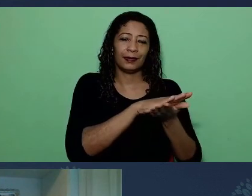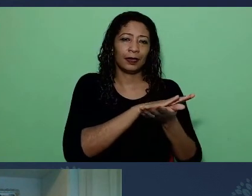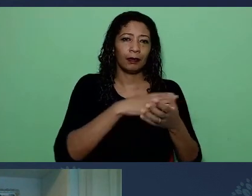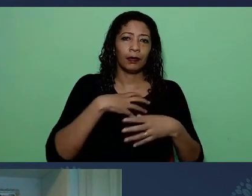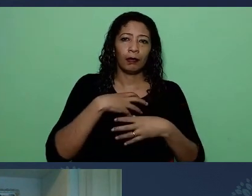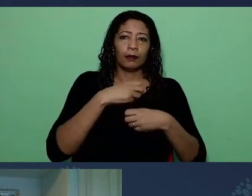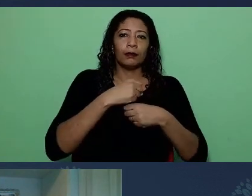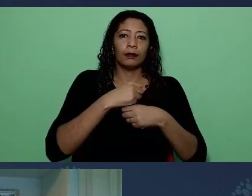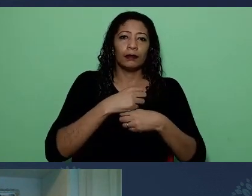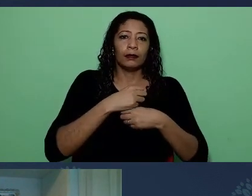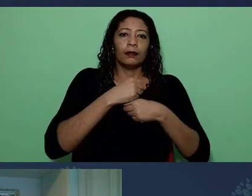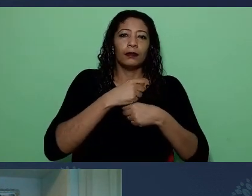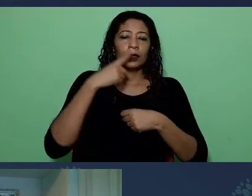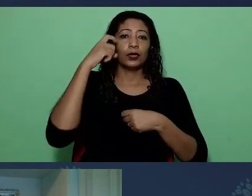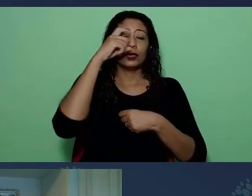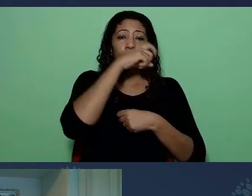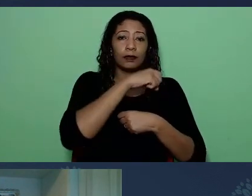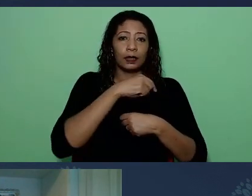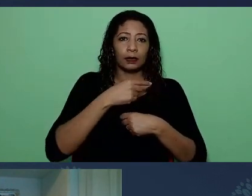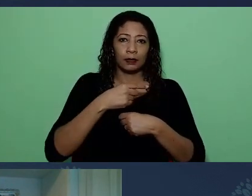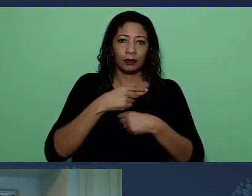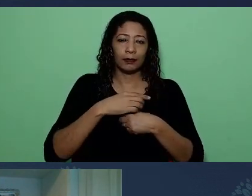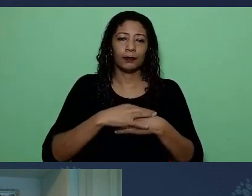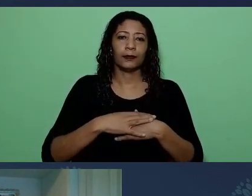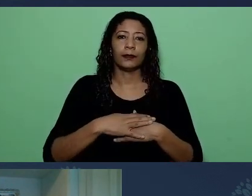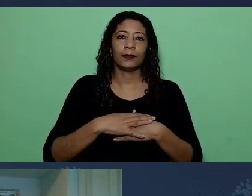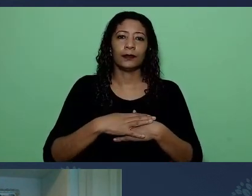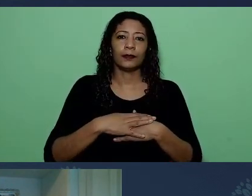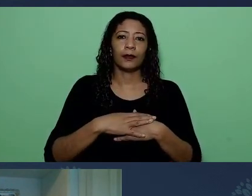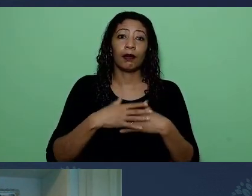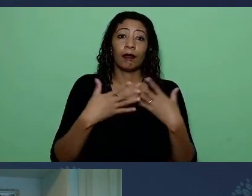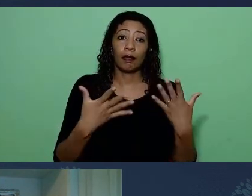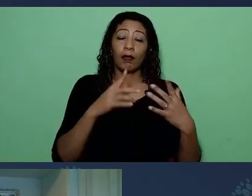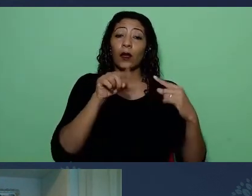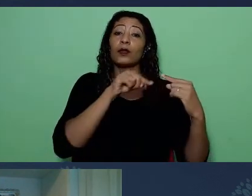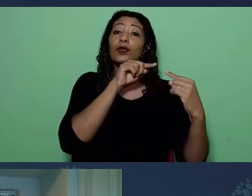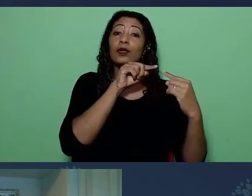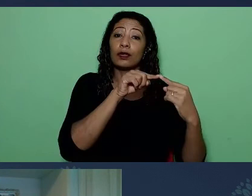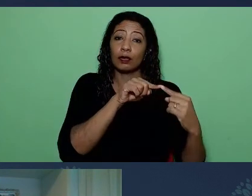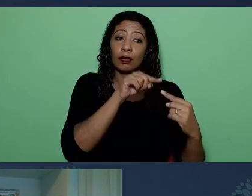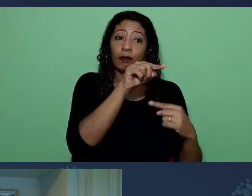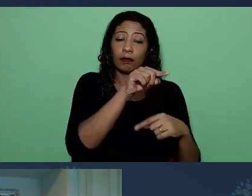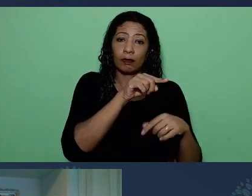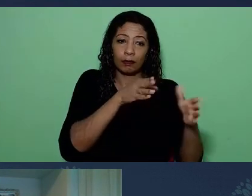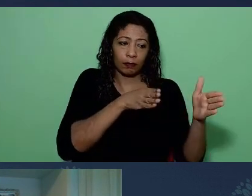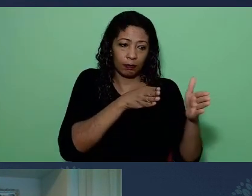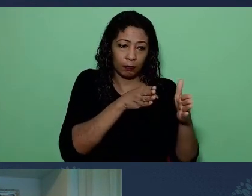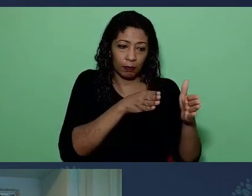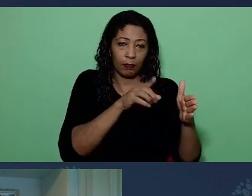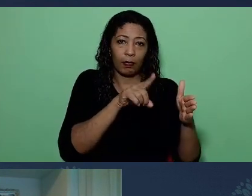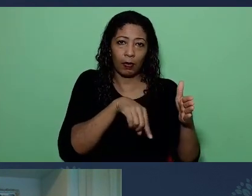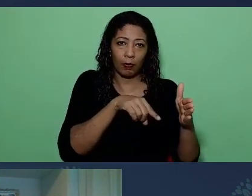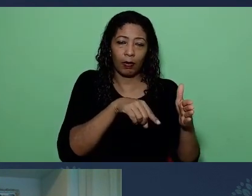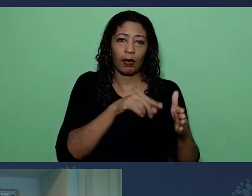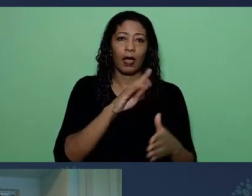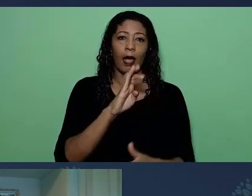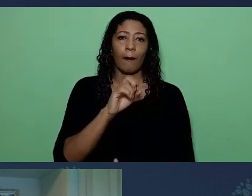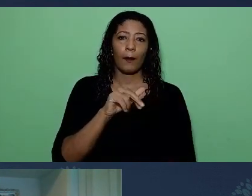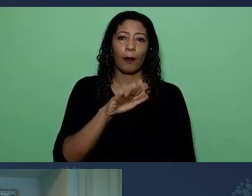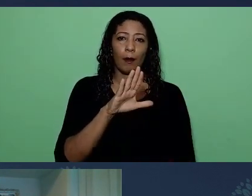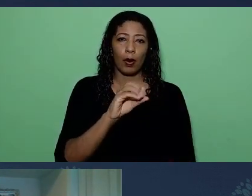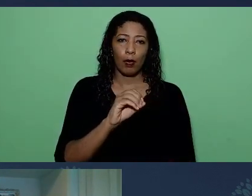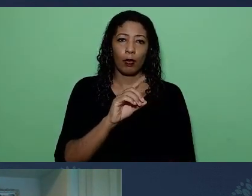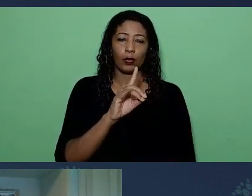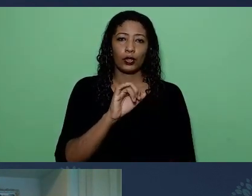hiperinsuflado e com um grau de obstrução muito intenso. Então, o objetivo nesse primeiro momento é a broncodilatação,